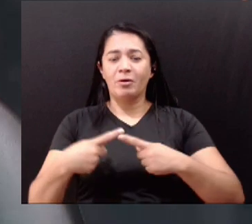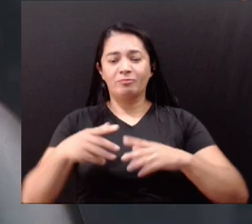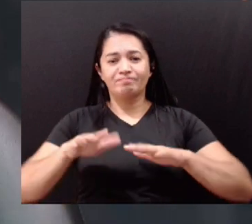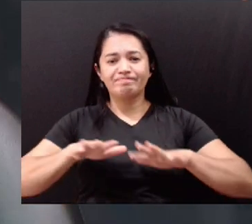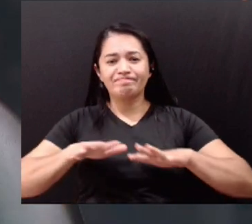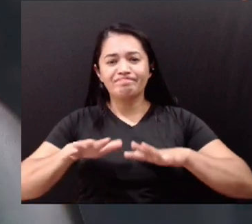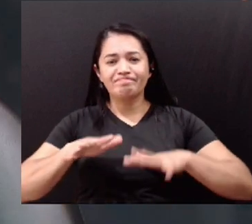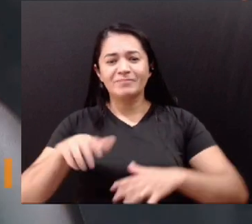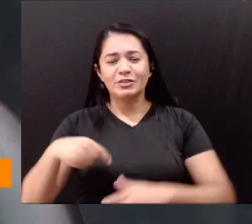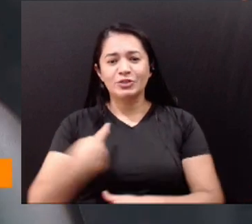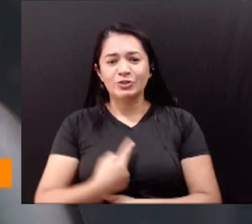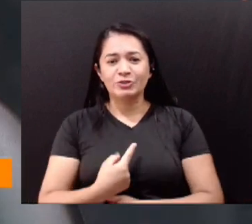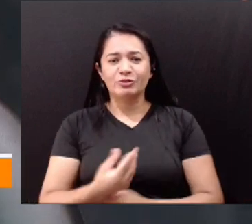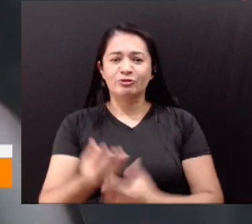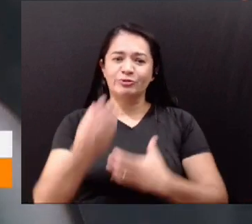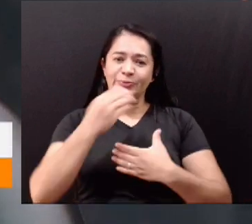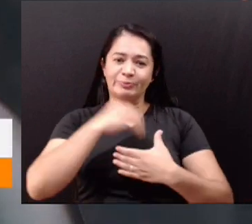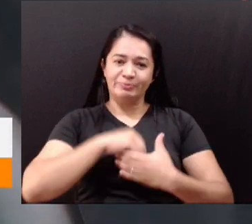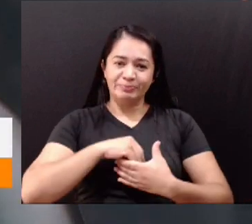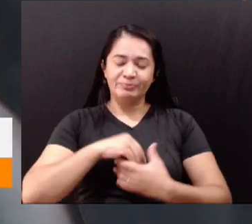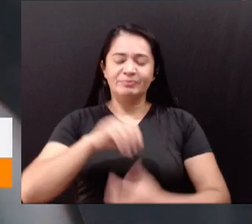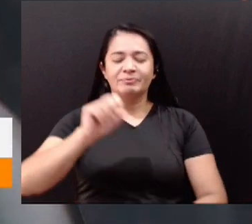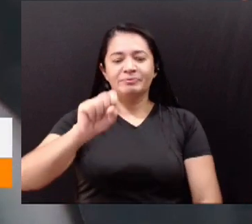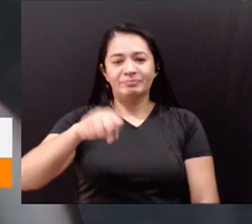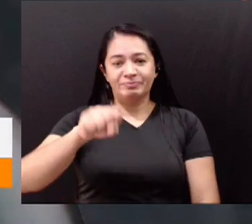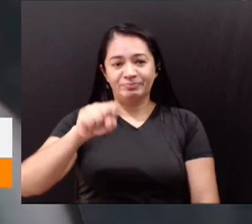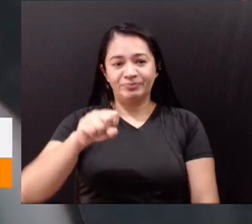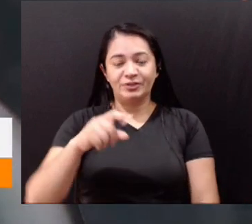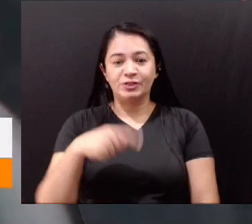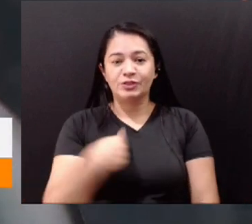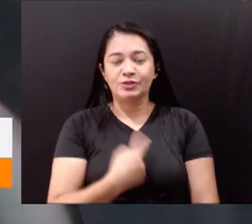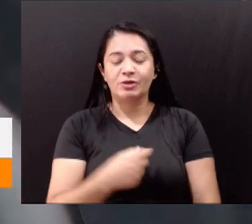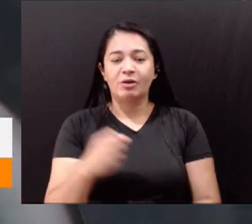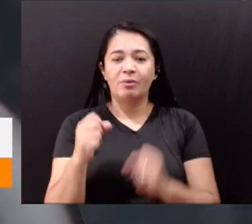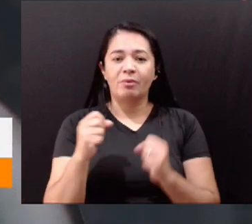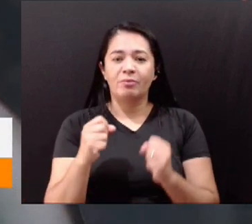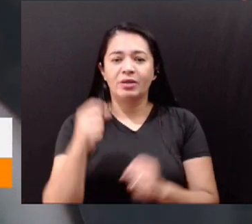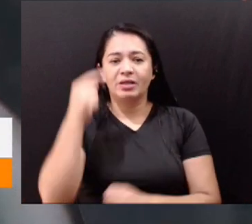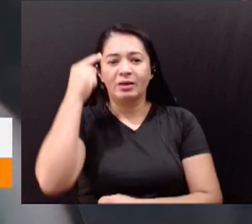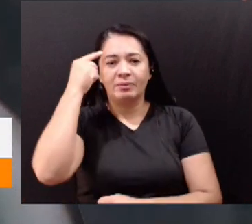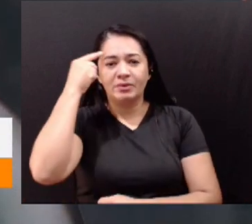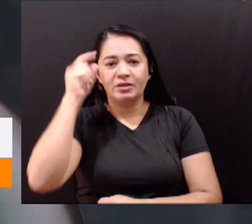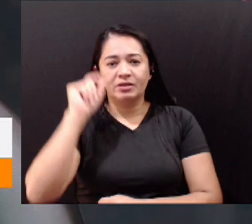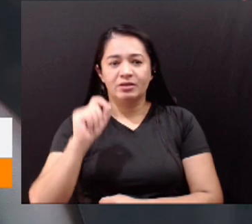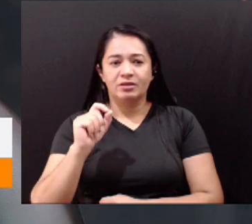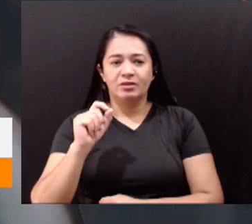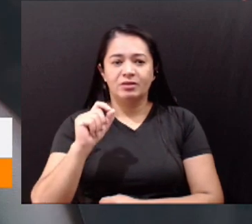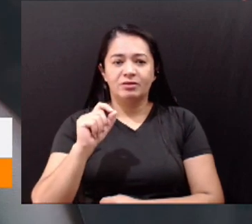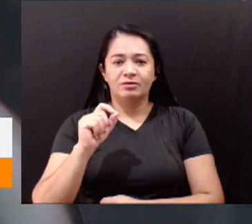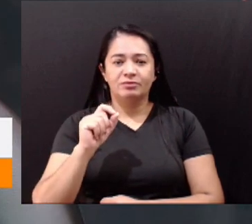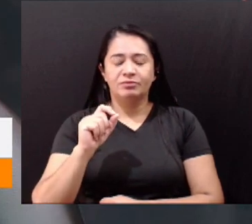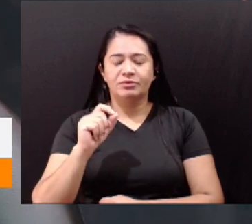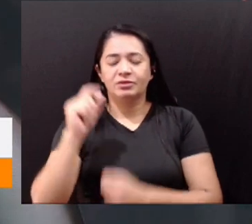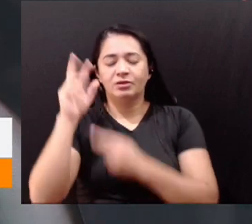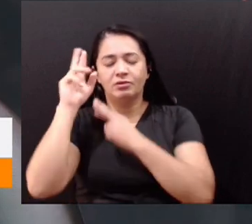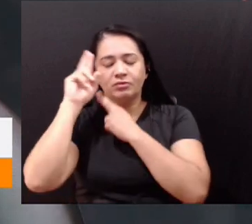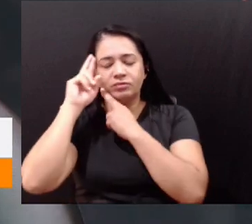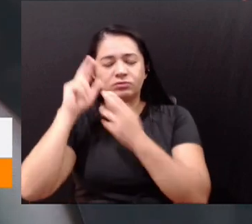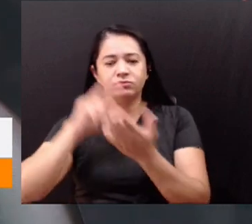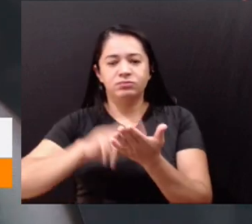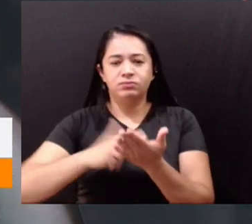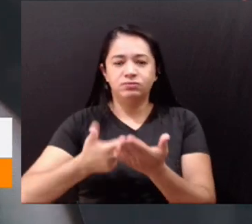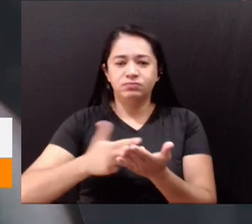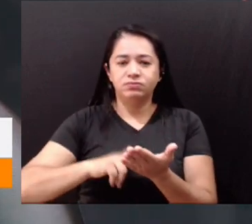sim. Olha, acho que a gente pode pensar aqui na falta de sono. Tô pensando